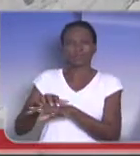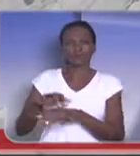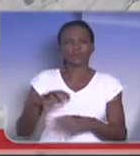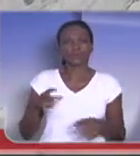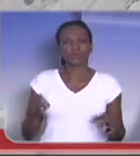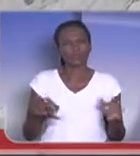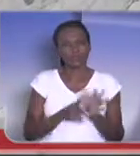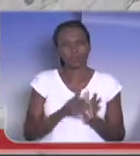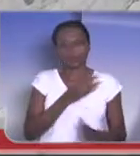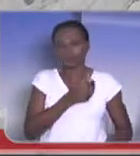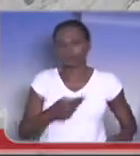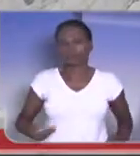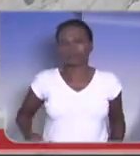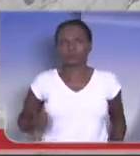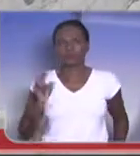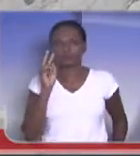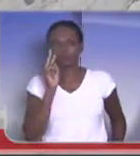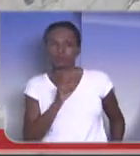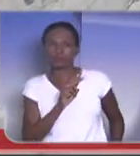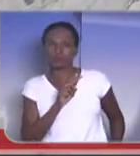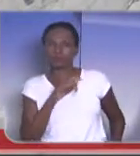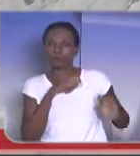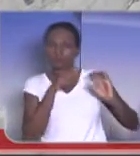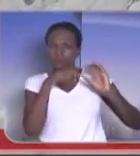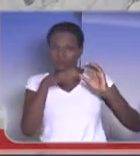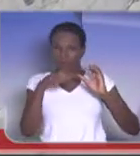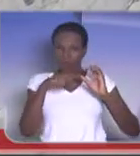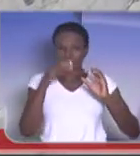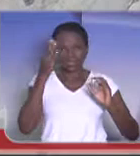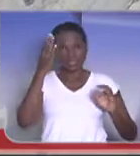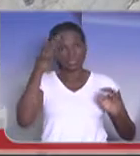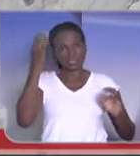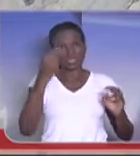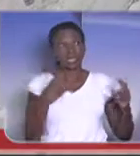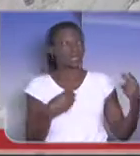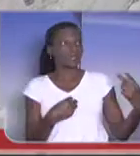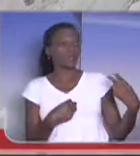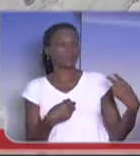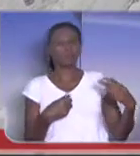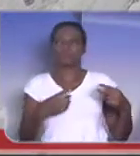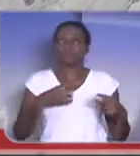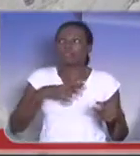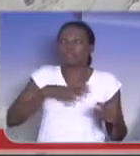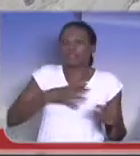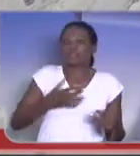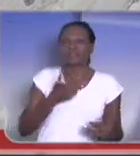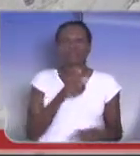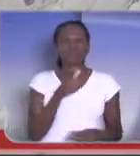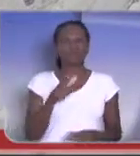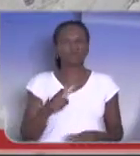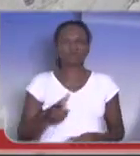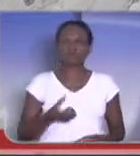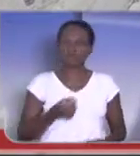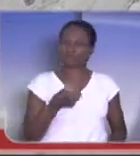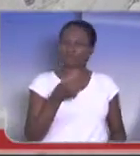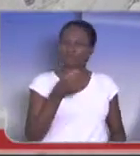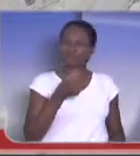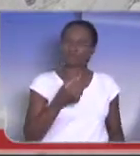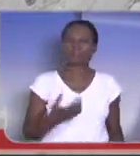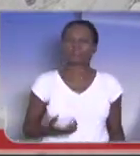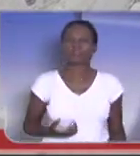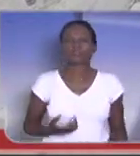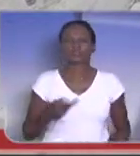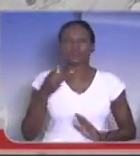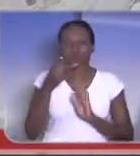público. Quando ele vê e sabe que vai ser identificado, ele vai evitar isso, porque é um covarde, porque é covarde. Então nós temos esse